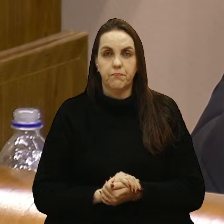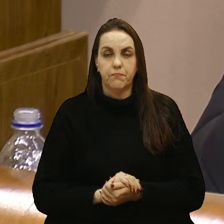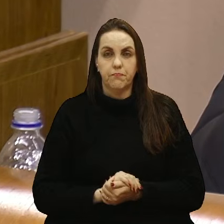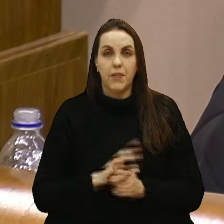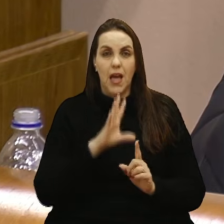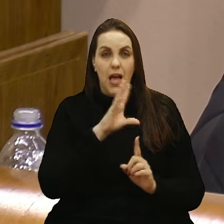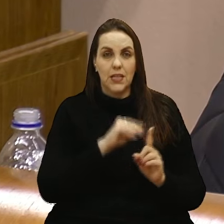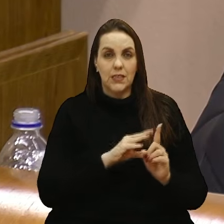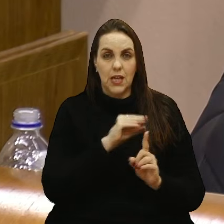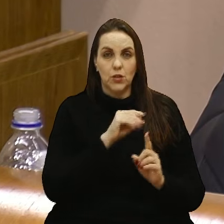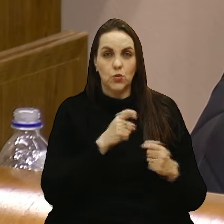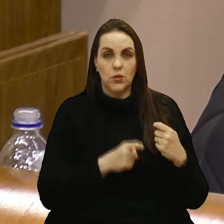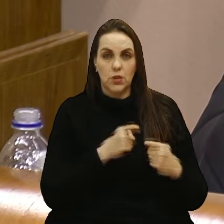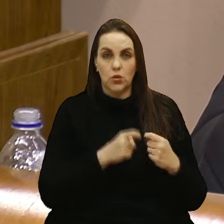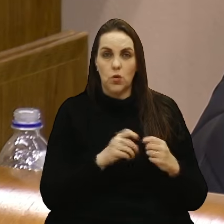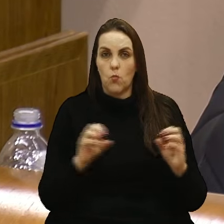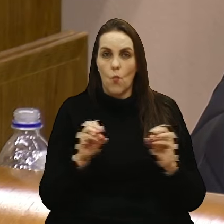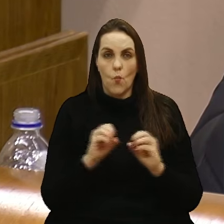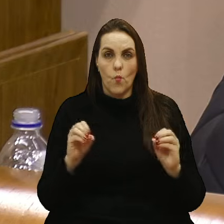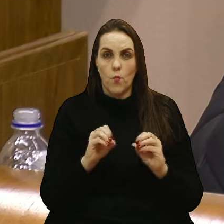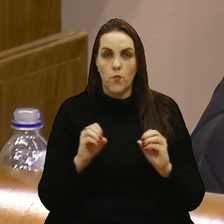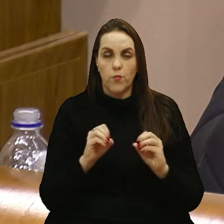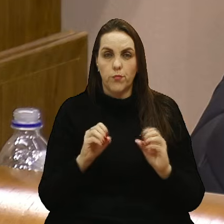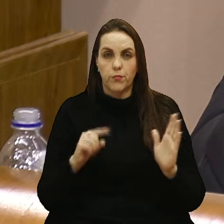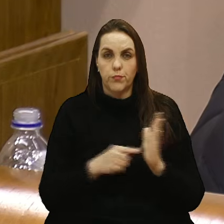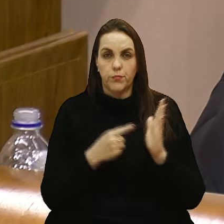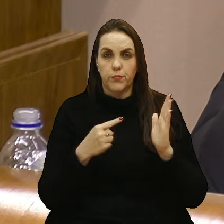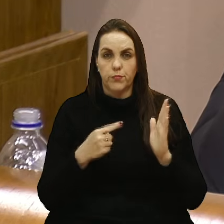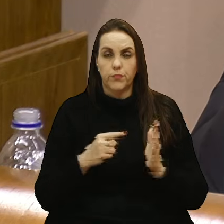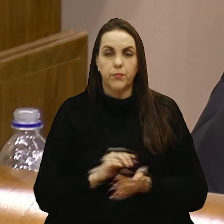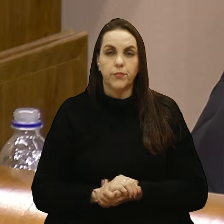assédio sexual, nenhuma denúncia.